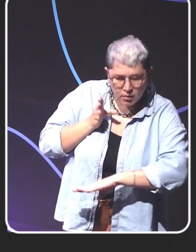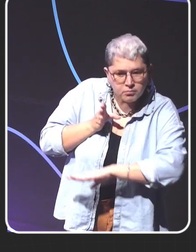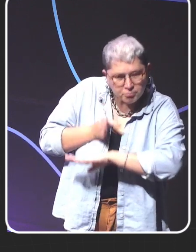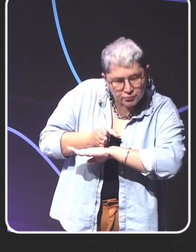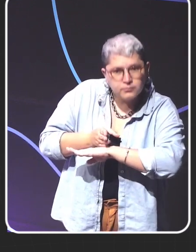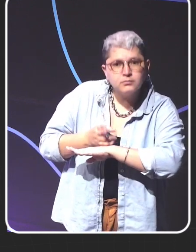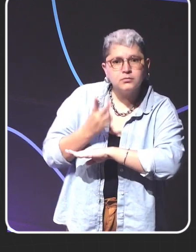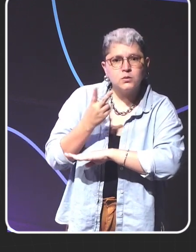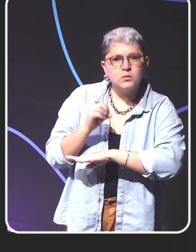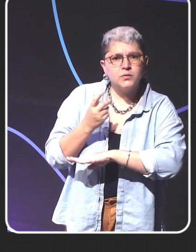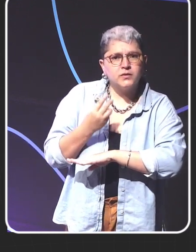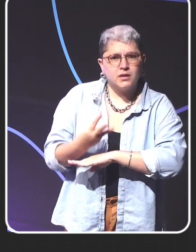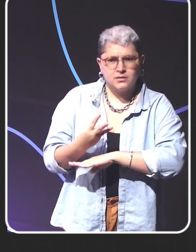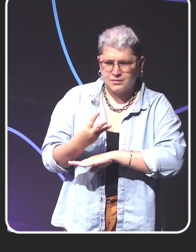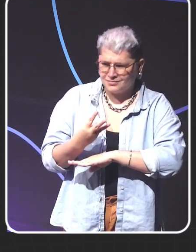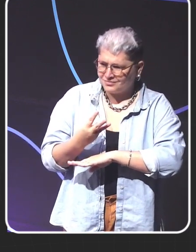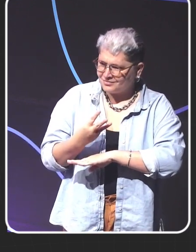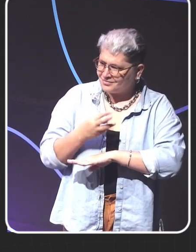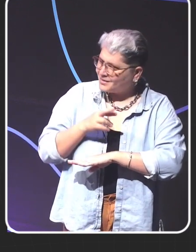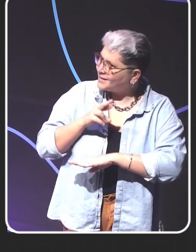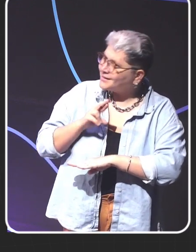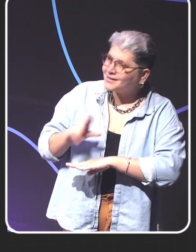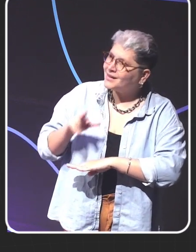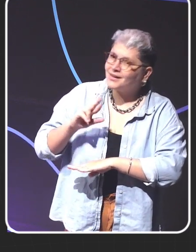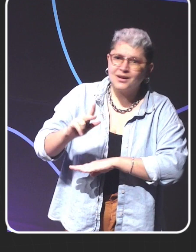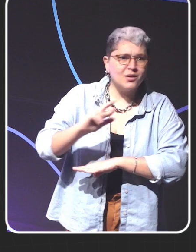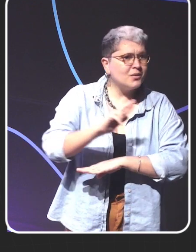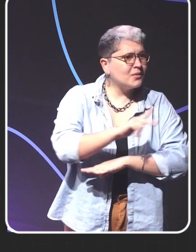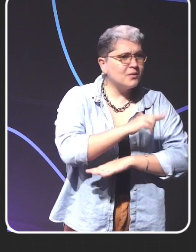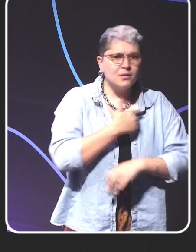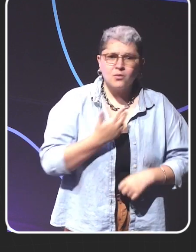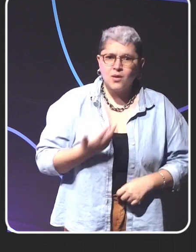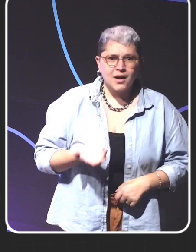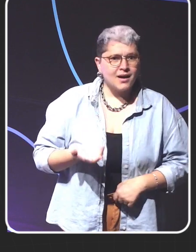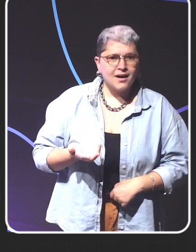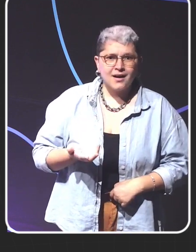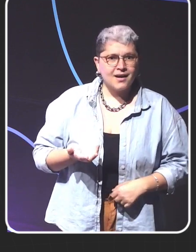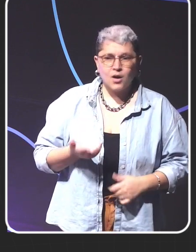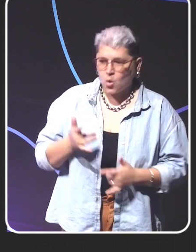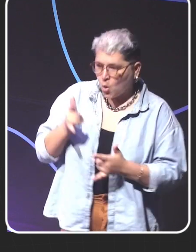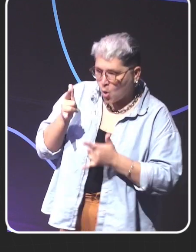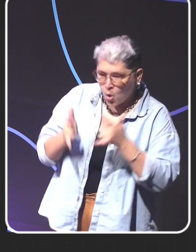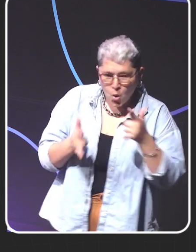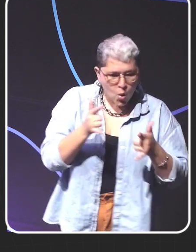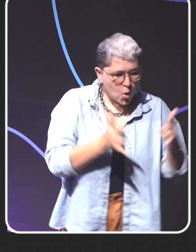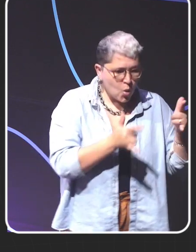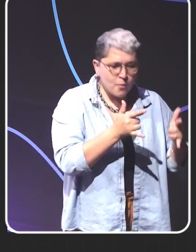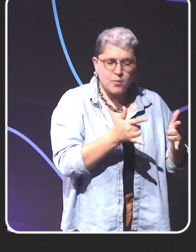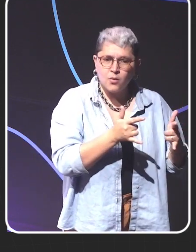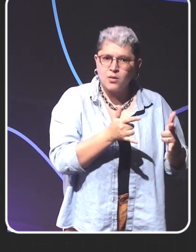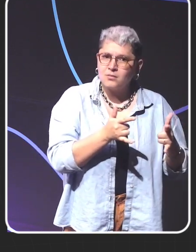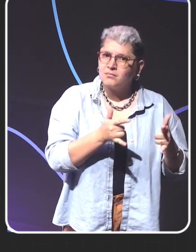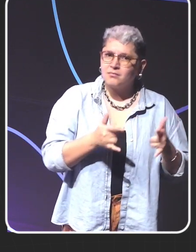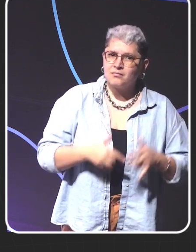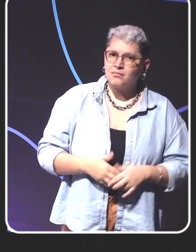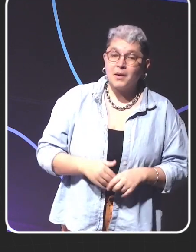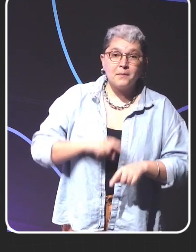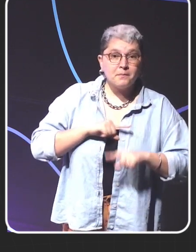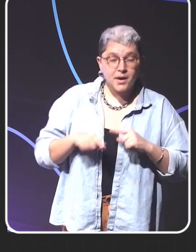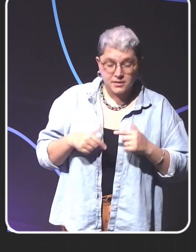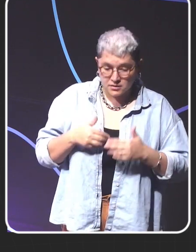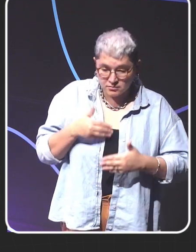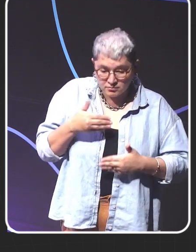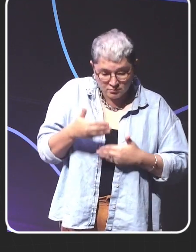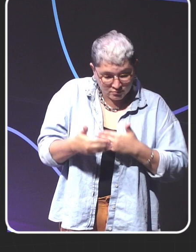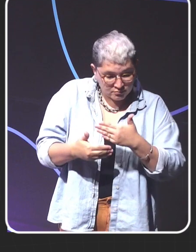exatamente isso. Não existe um domínio total dos robôs, mas a gente caminha para uma